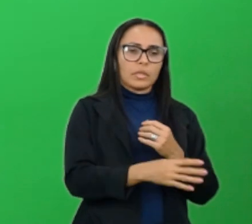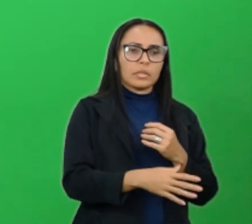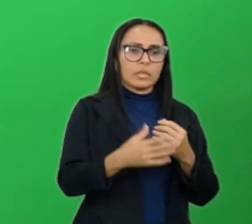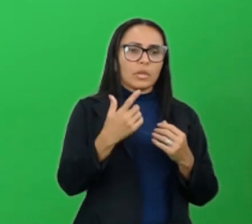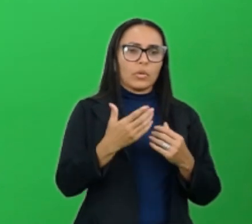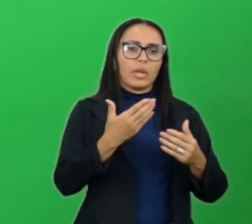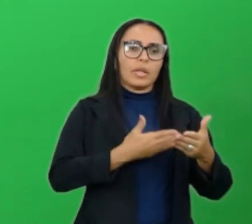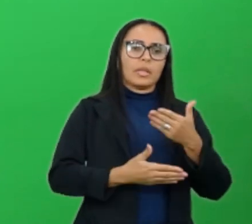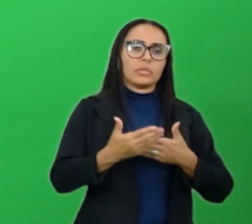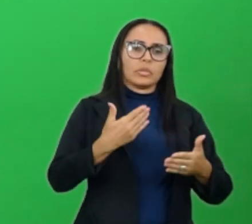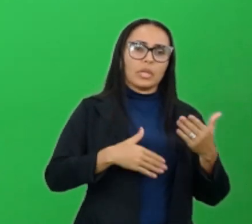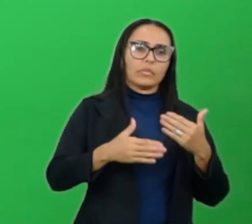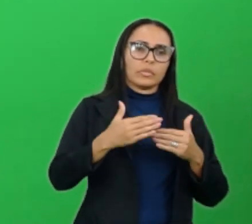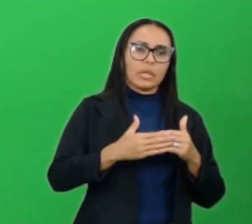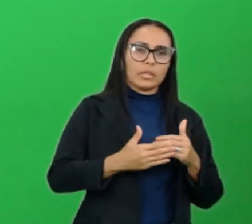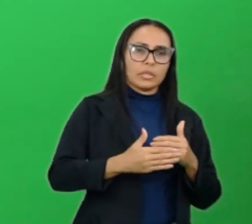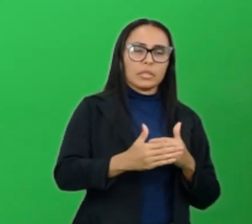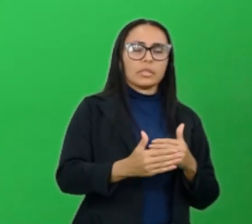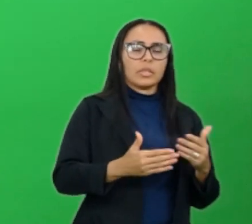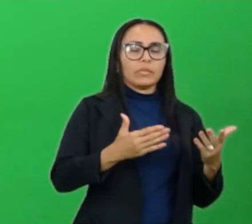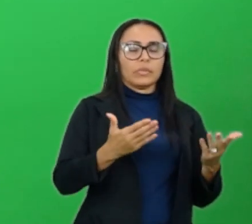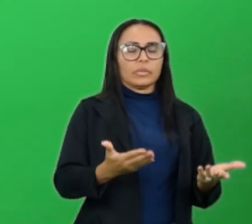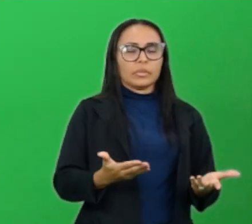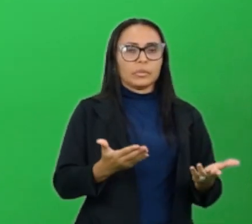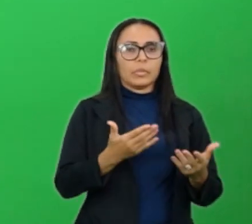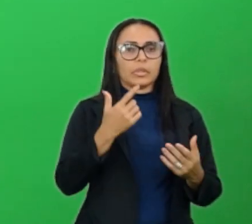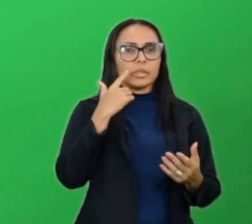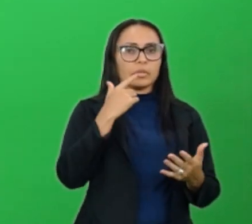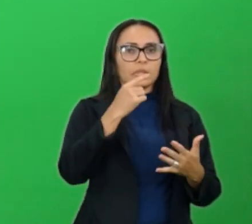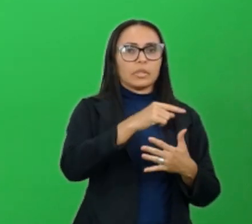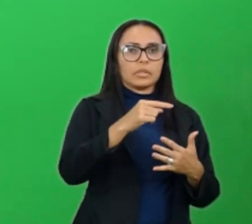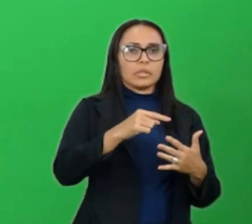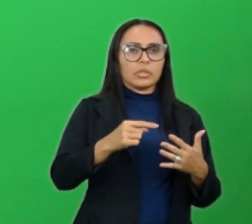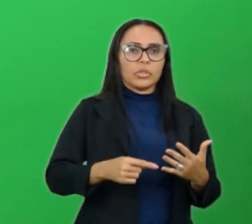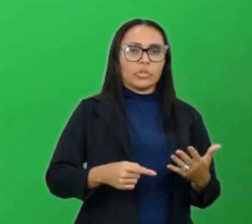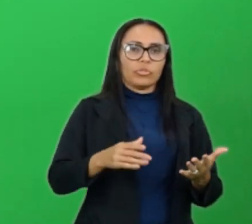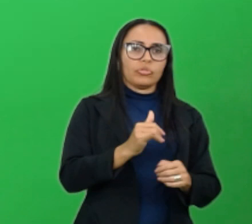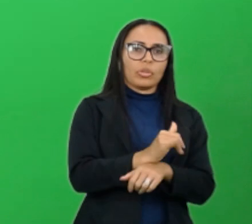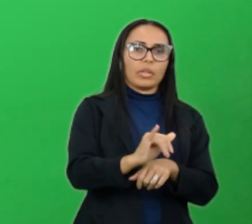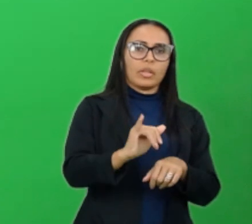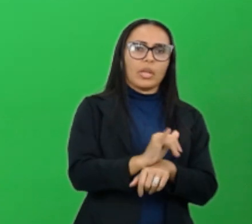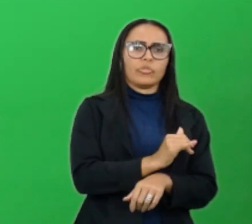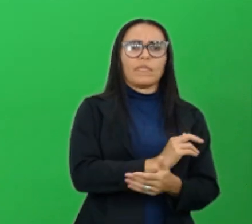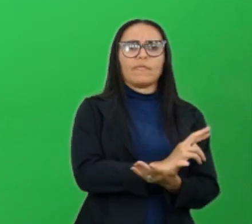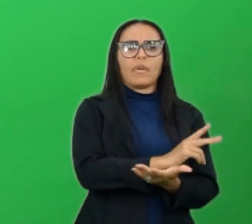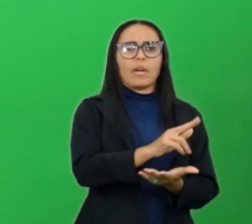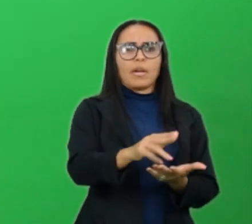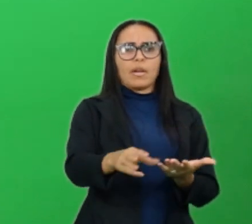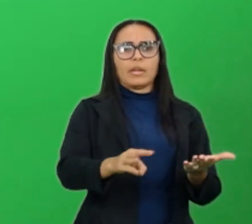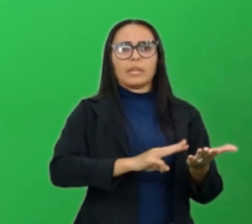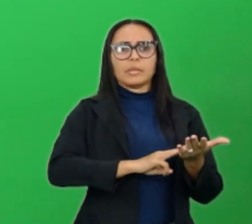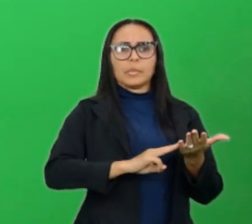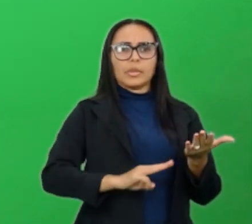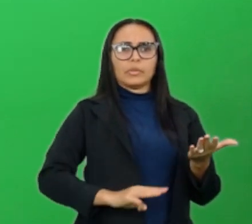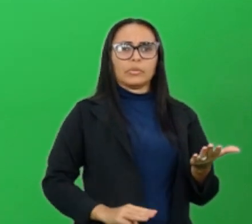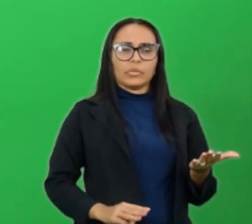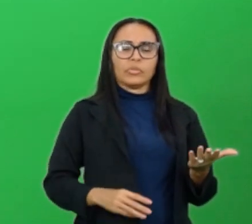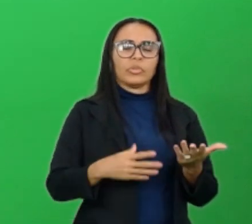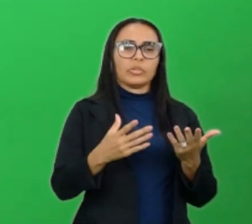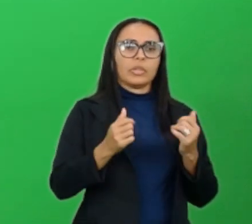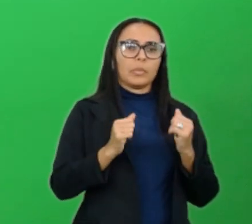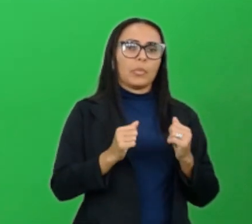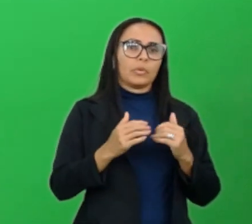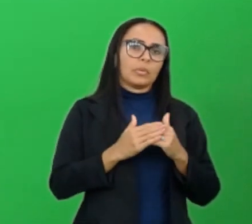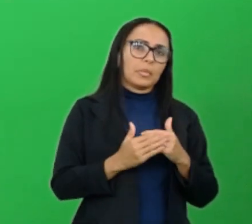iniciativas. E para isso existem várias estratégias e existem várias metodologias. A gente pode começar aqui por